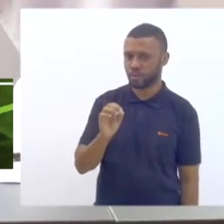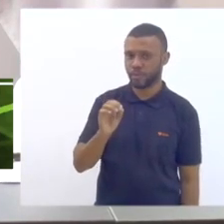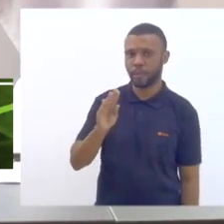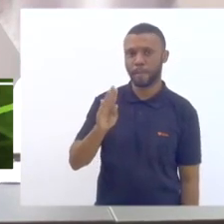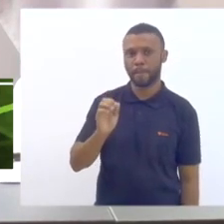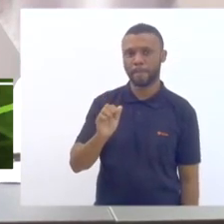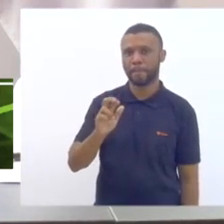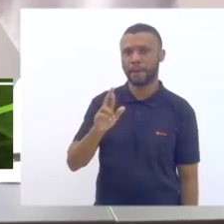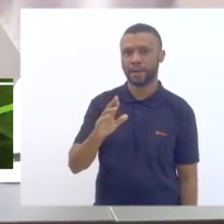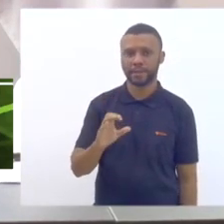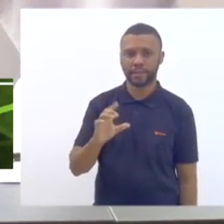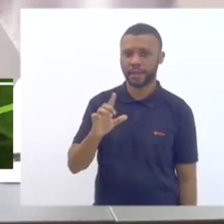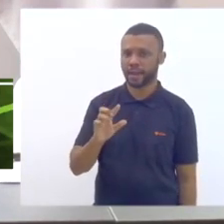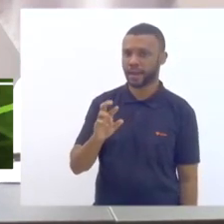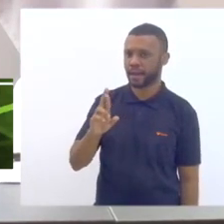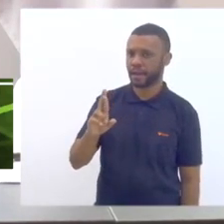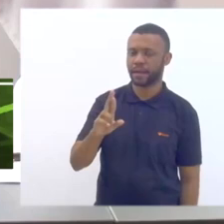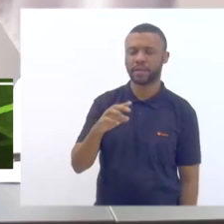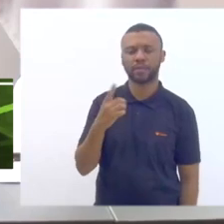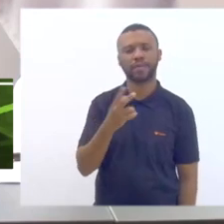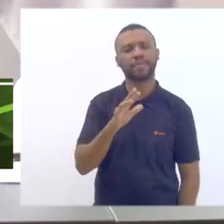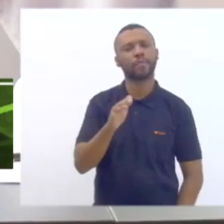Rodrigo Bacelar, vamos